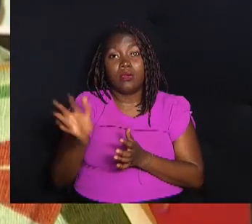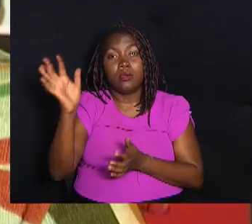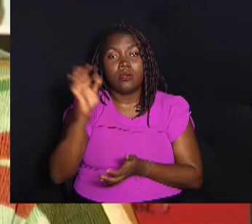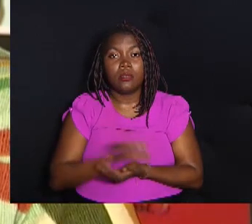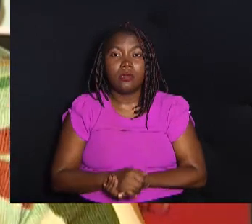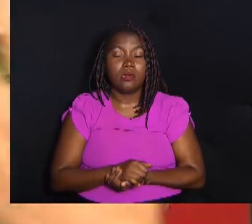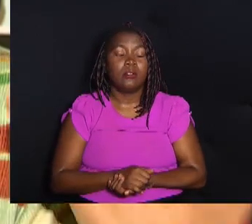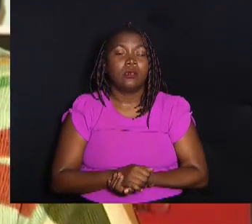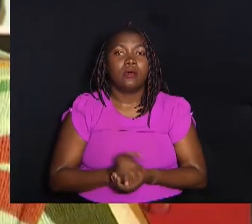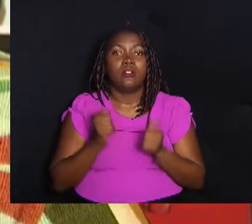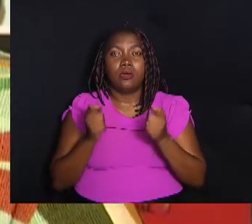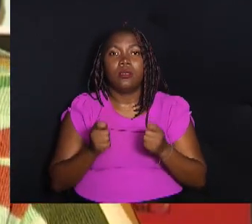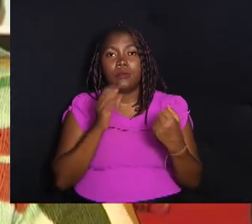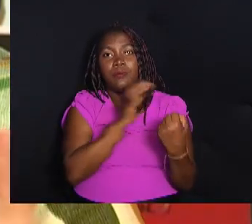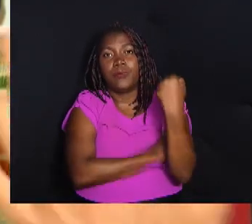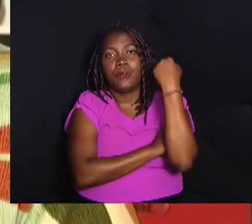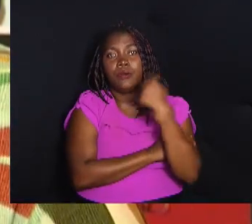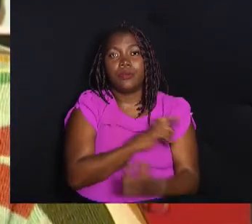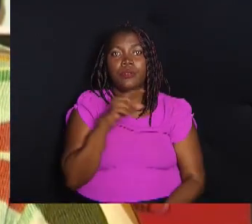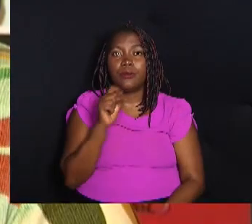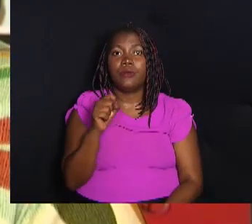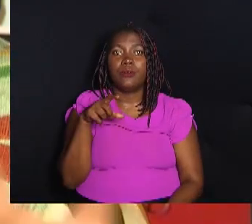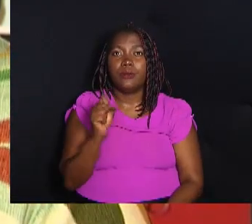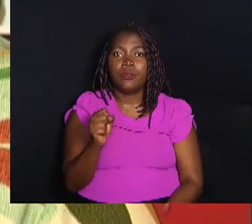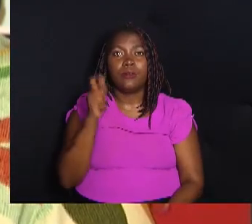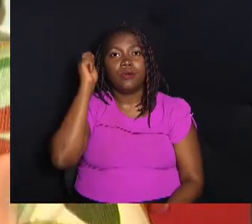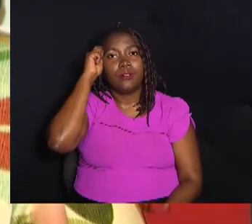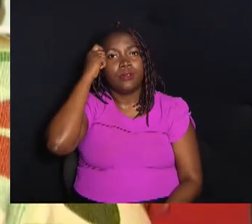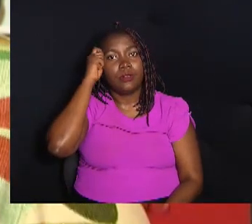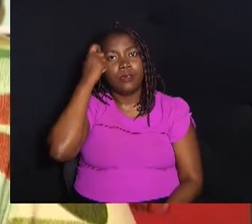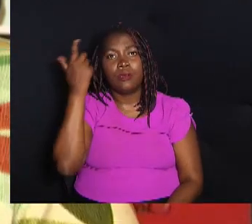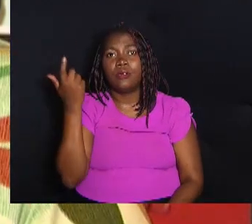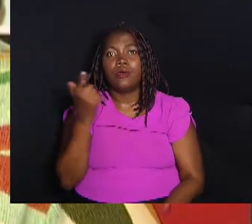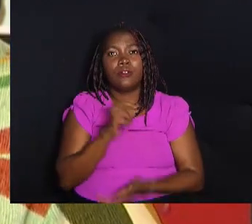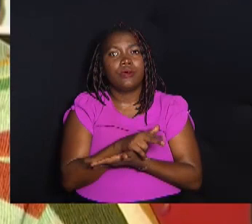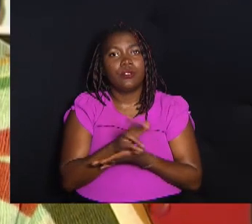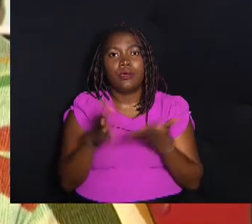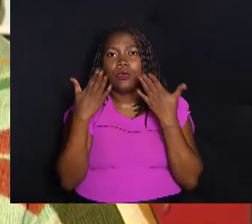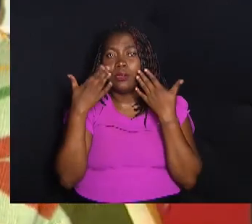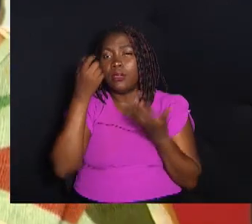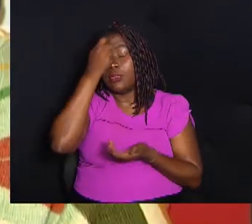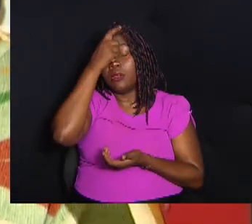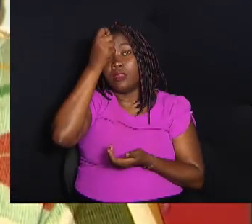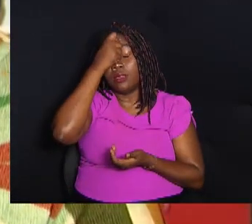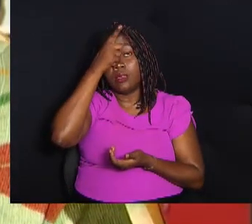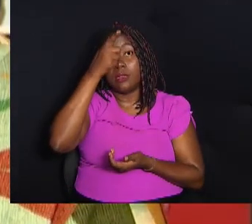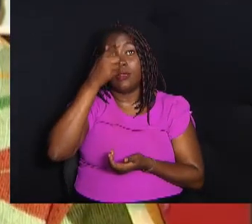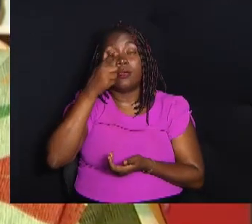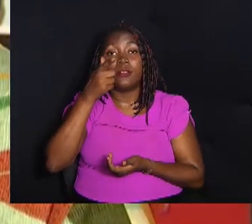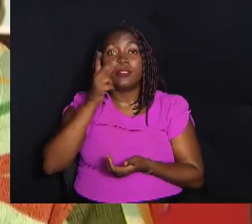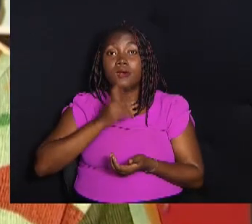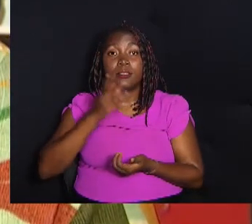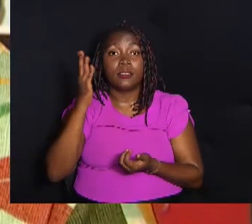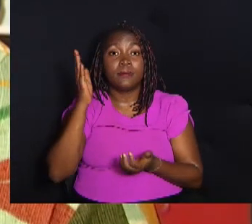movimento feminista do movimento lgbtq a mais do movimento negro enfim diversas manifestações culturais né sempre pautada nessa